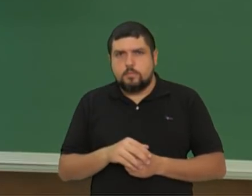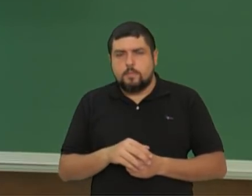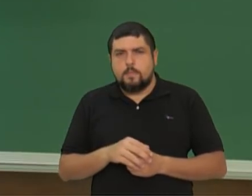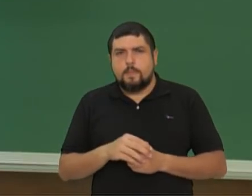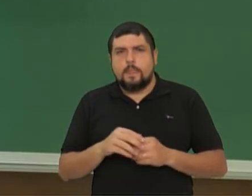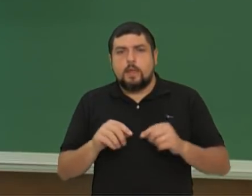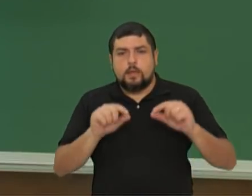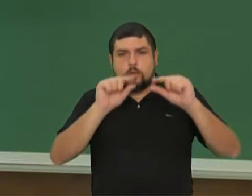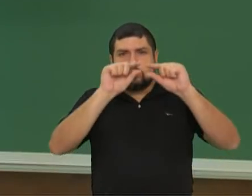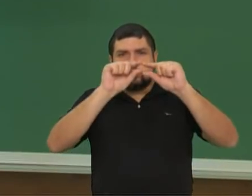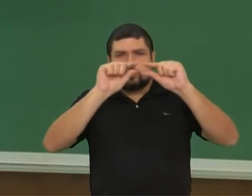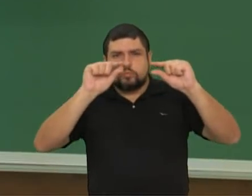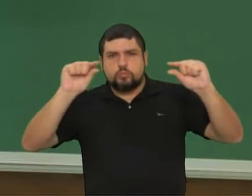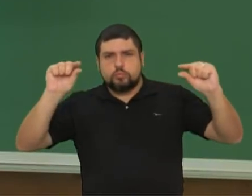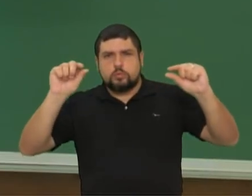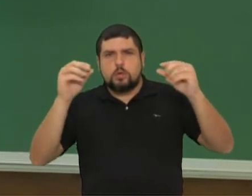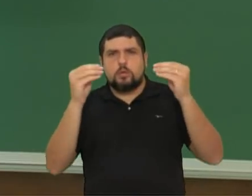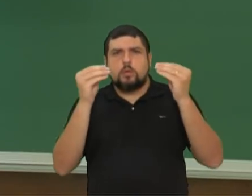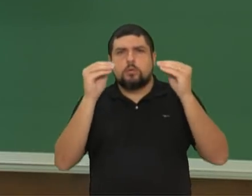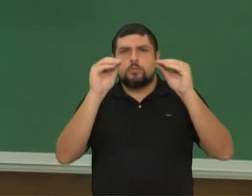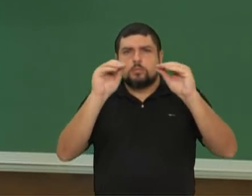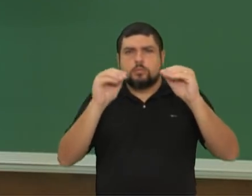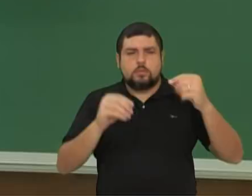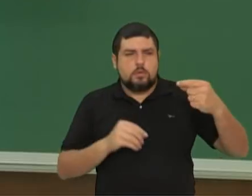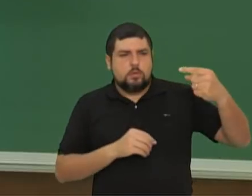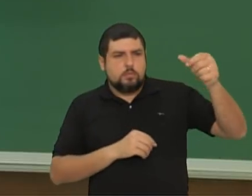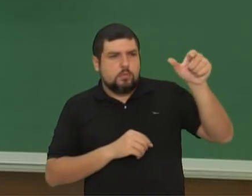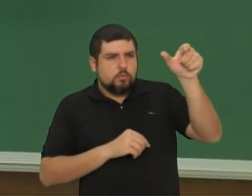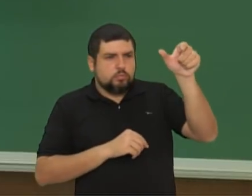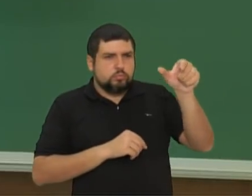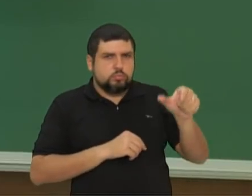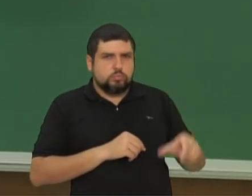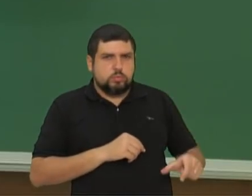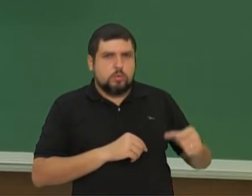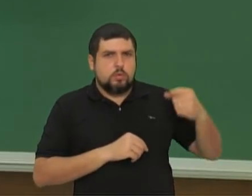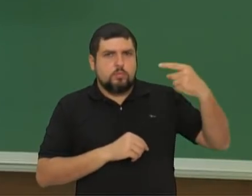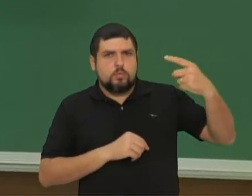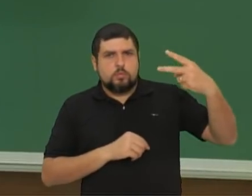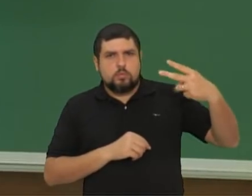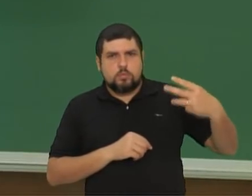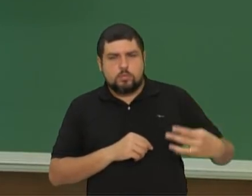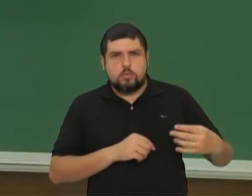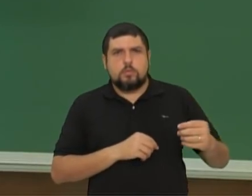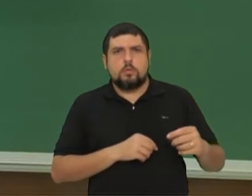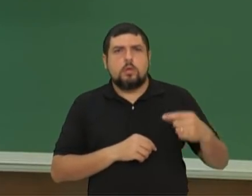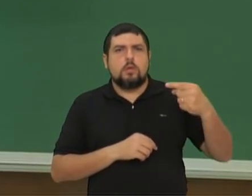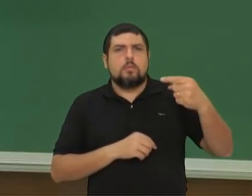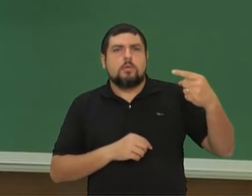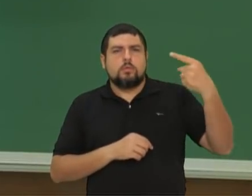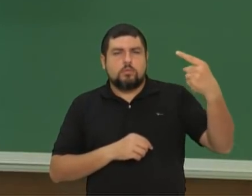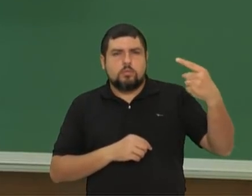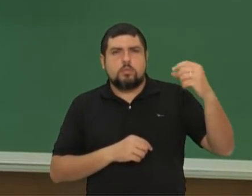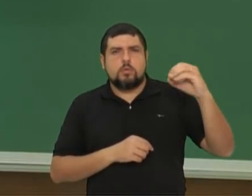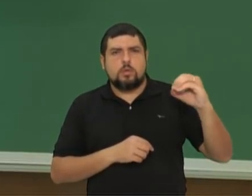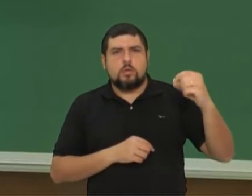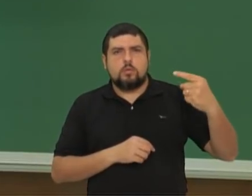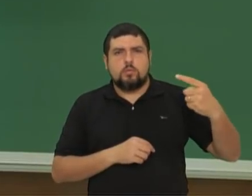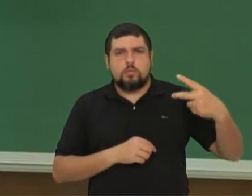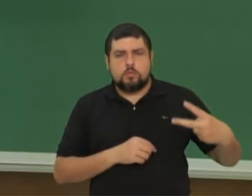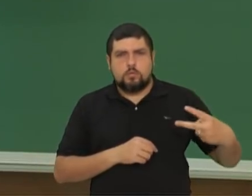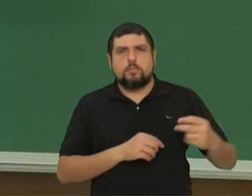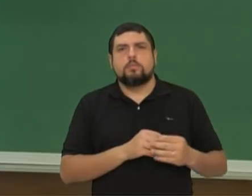coloca na primeira coluna aqui 4 valores que a gente escolheu. Menos 1, 0, 1 e